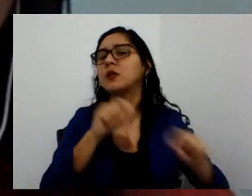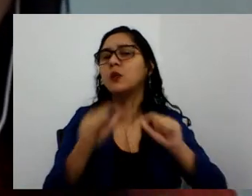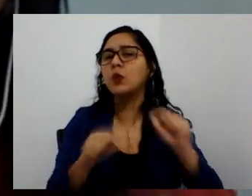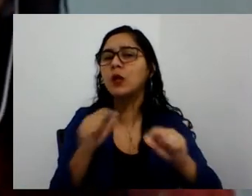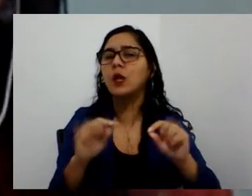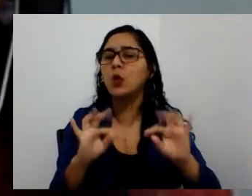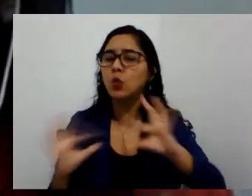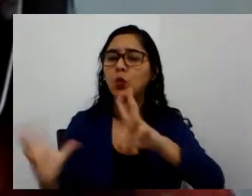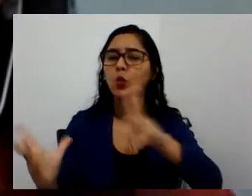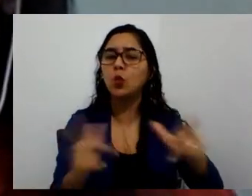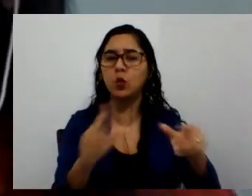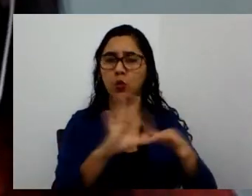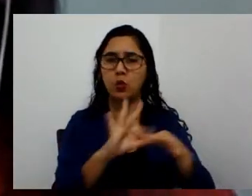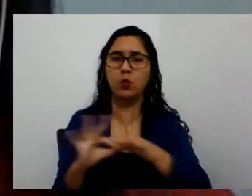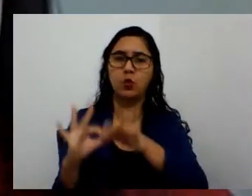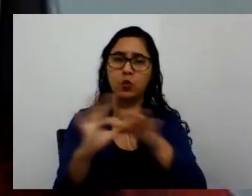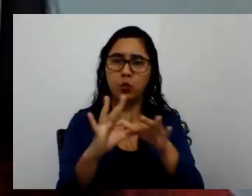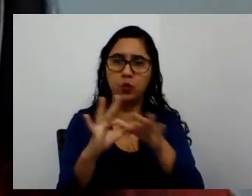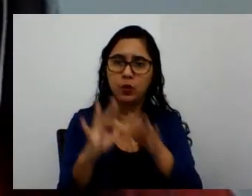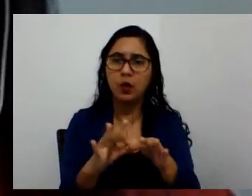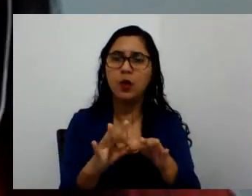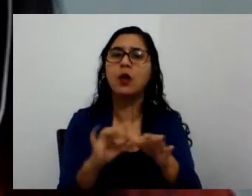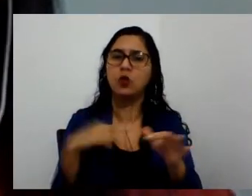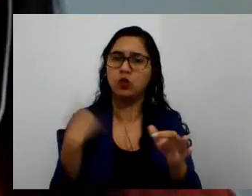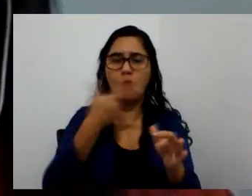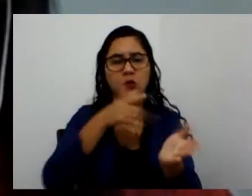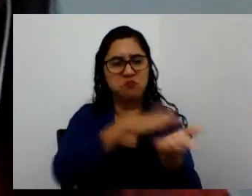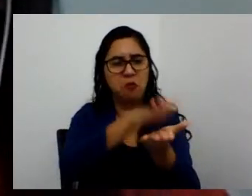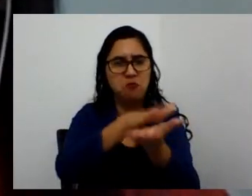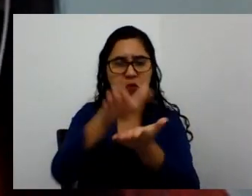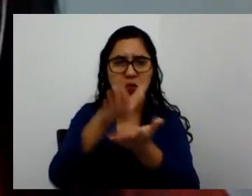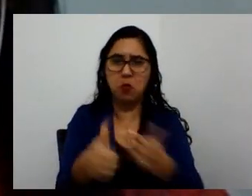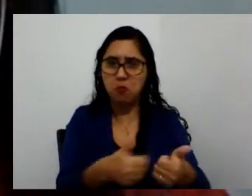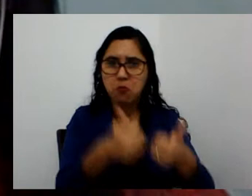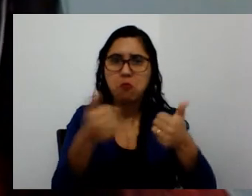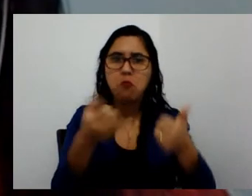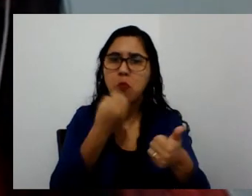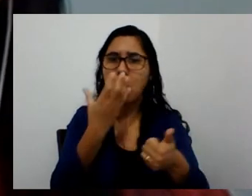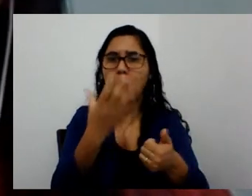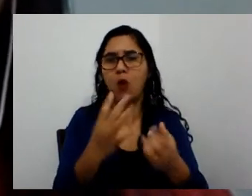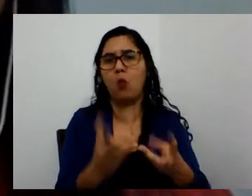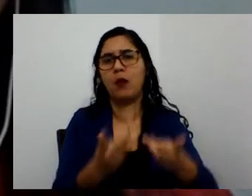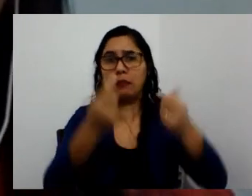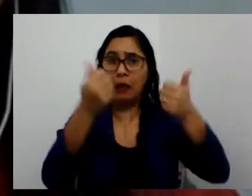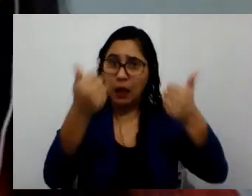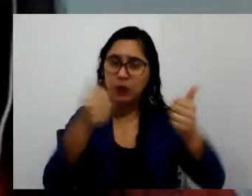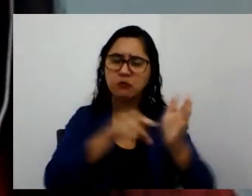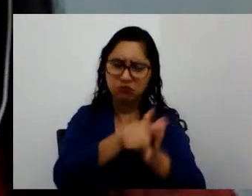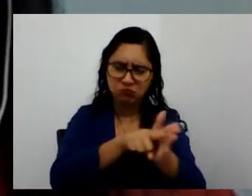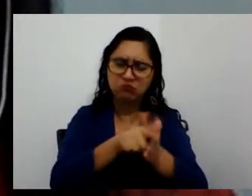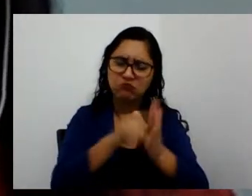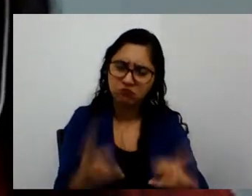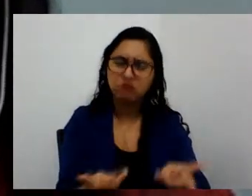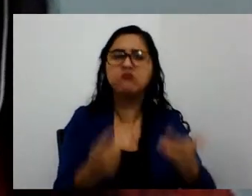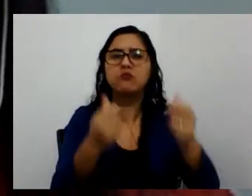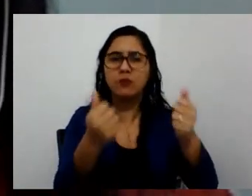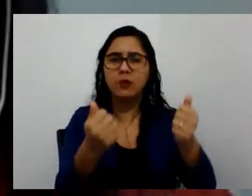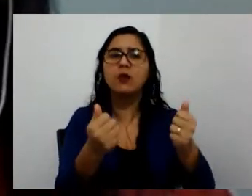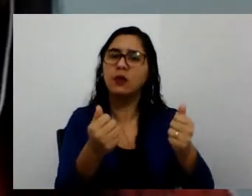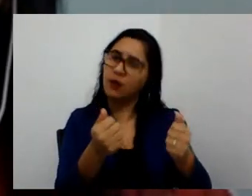unam para que possamos ter publicações boas, que possamos continuar fazendo pesquisa de qualidade e com isso